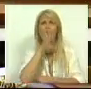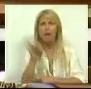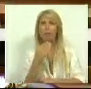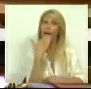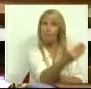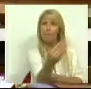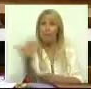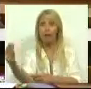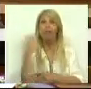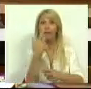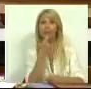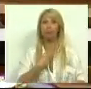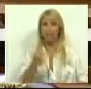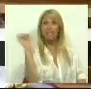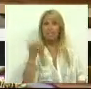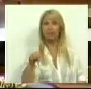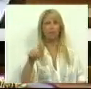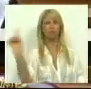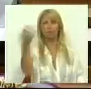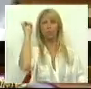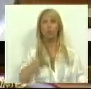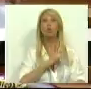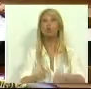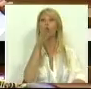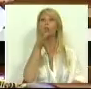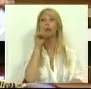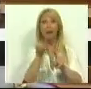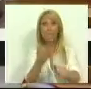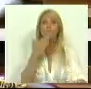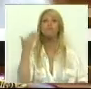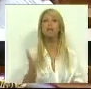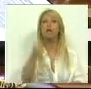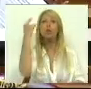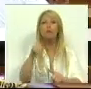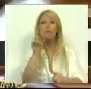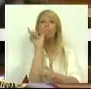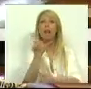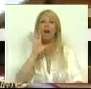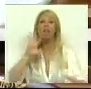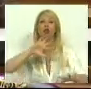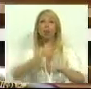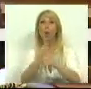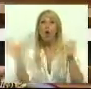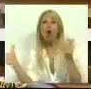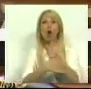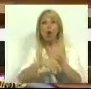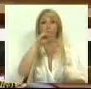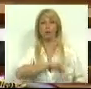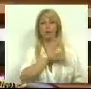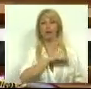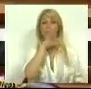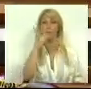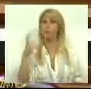que sim. Não, senhoras e senhores deputados, este pedido tem outra palavra. É o roubo. É roubo. O roubo dos salários às